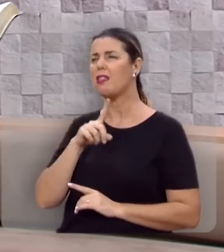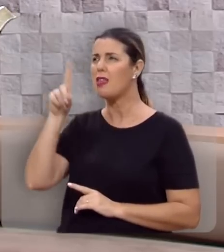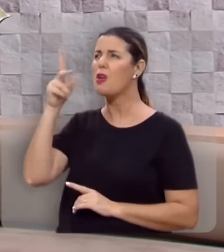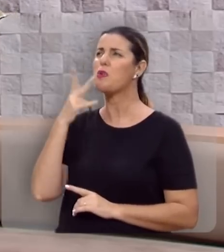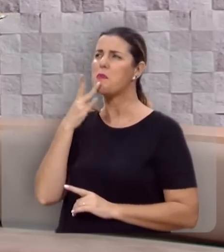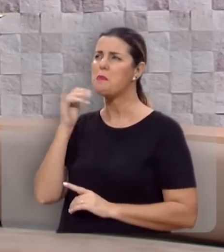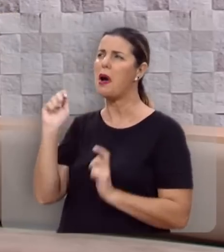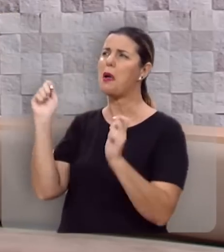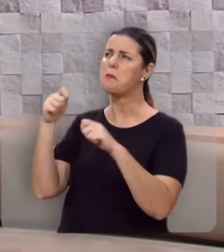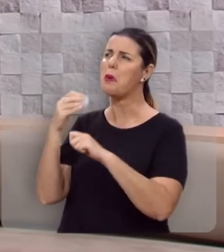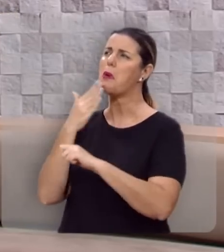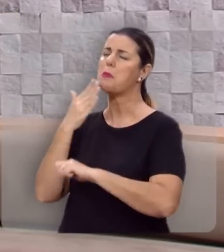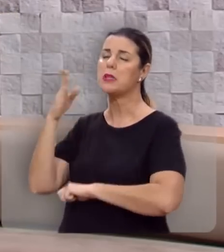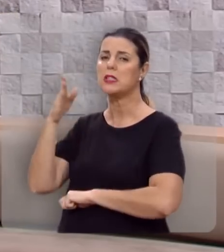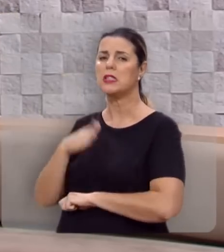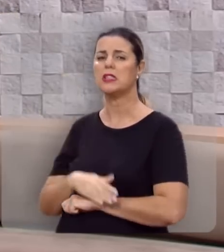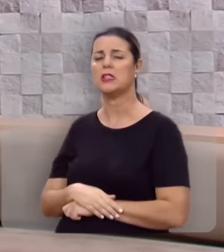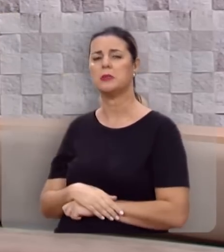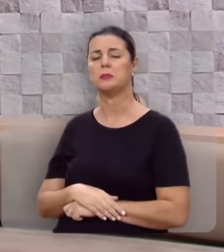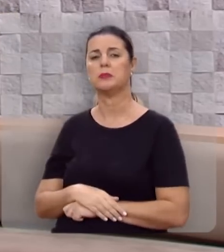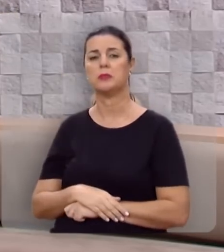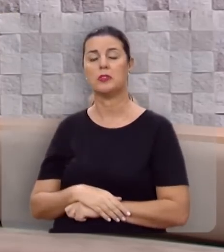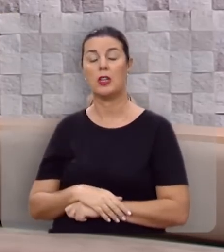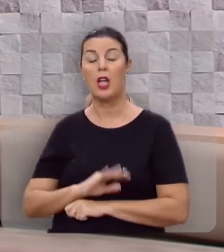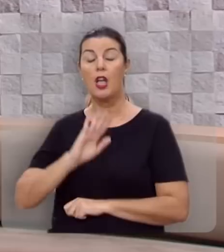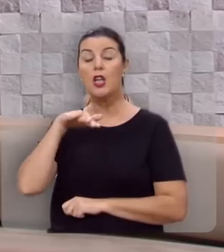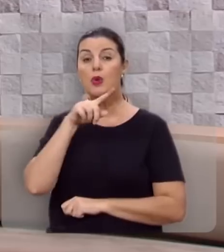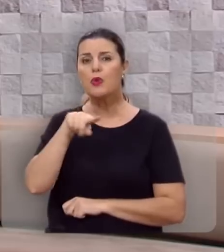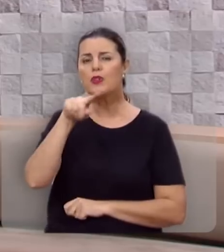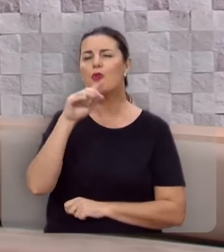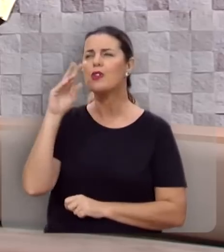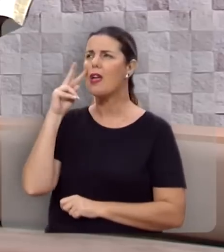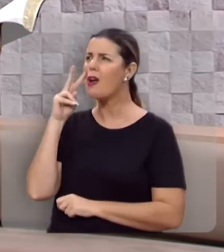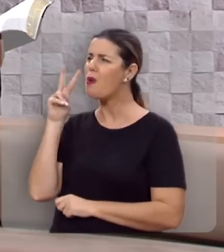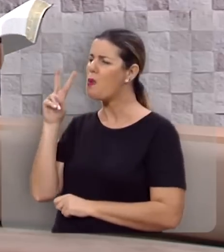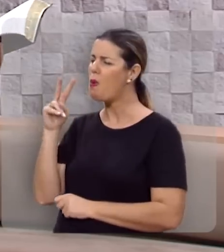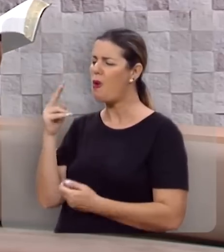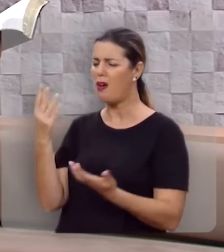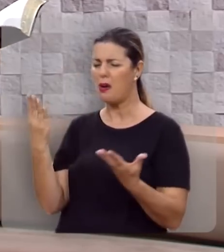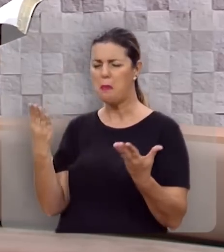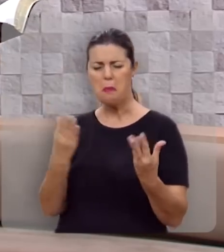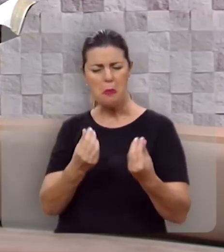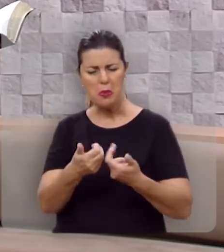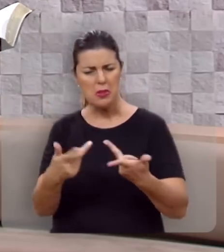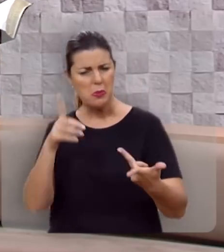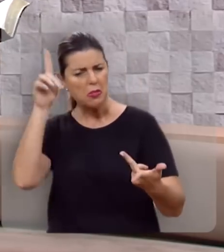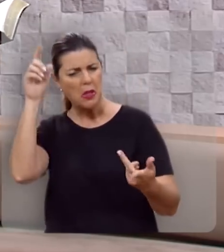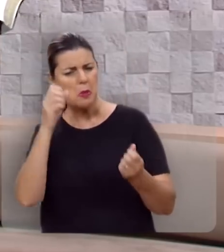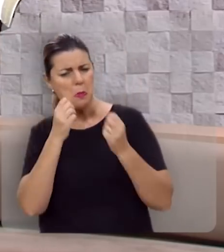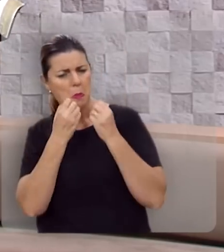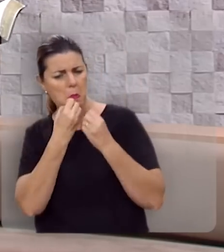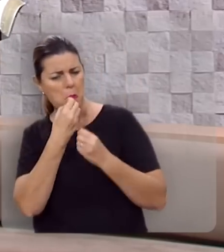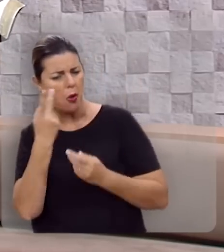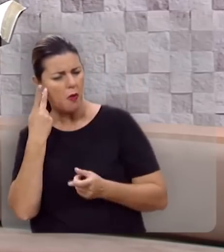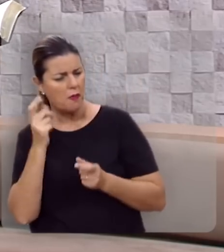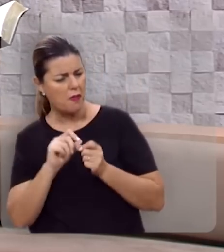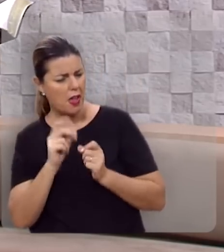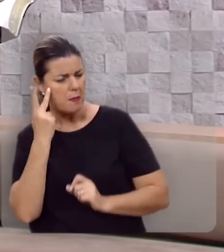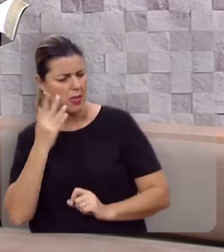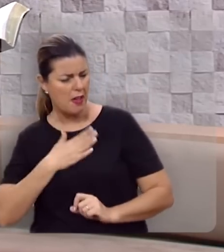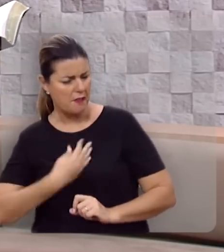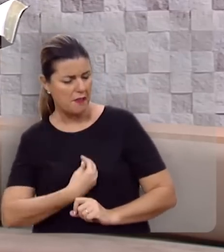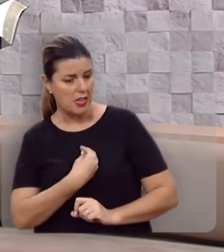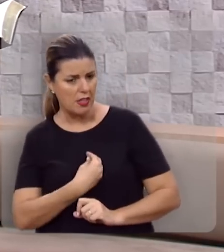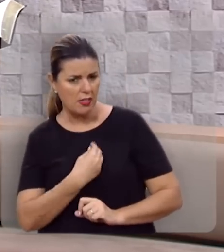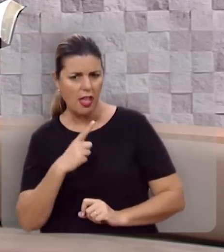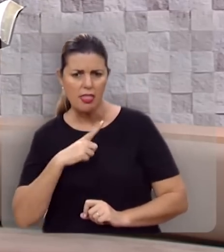Ele é seu Pai e você pode pedir a Ele, e quando você olha para tanta coisa boa que Deus já fez na sua vida e